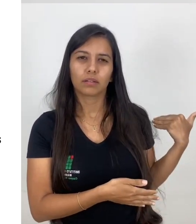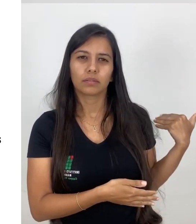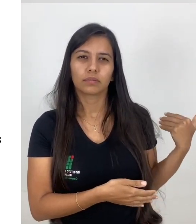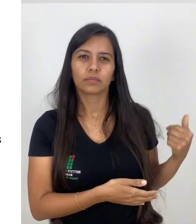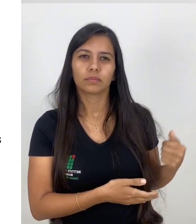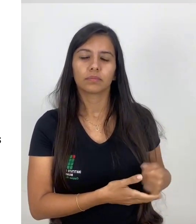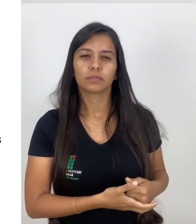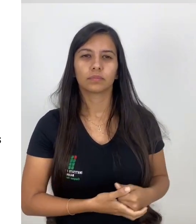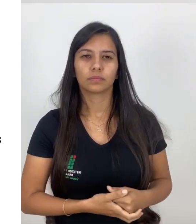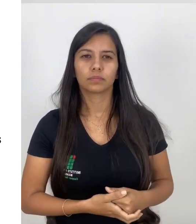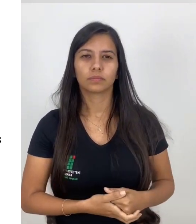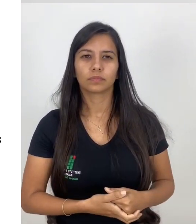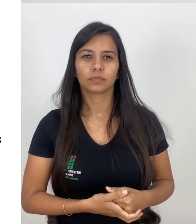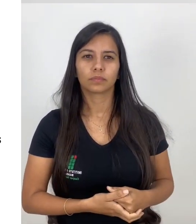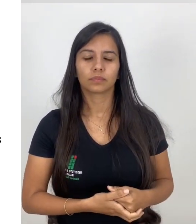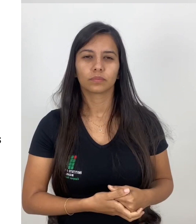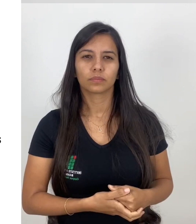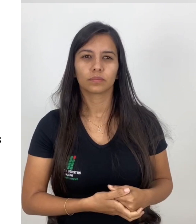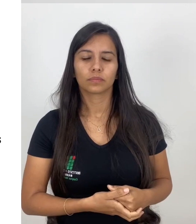lá